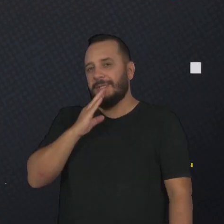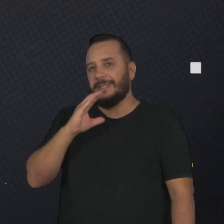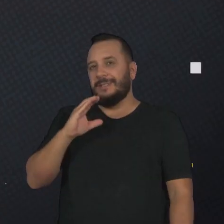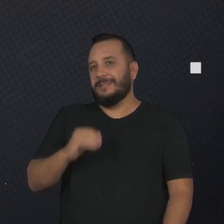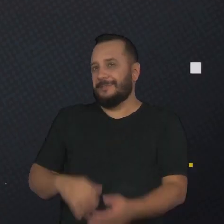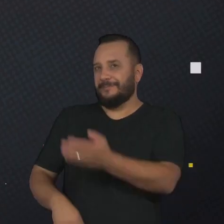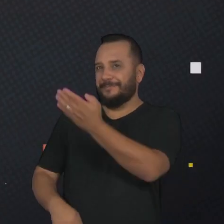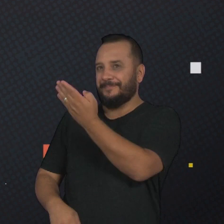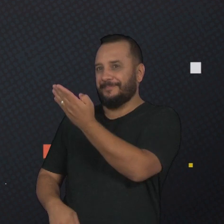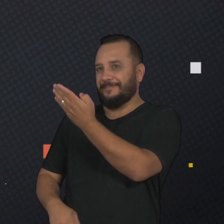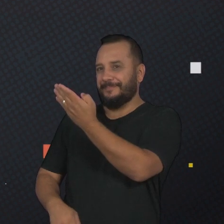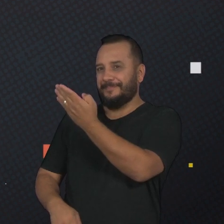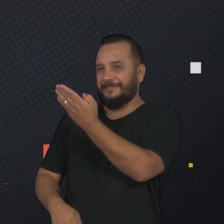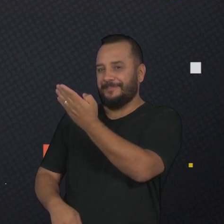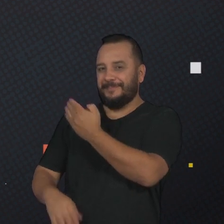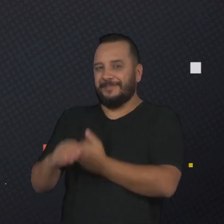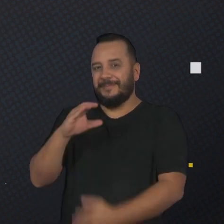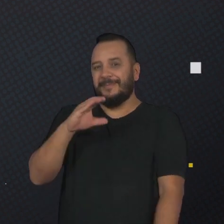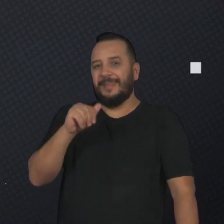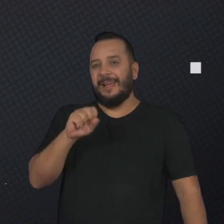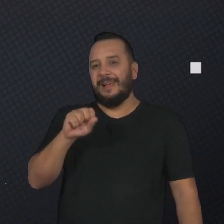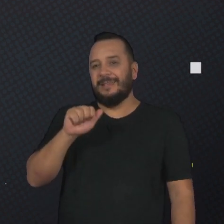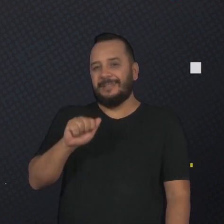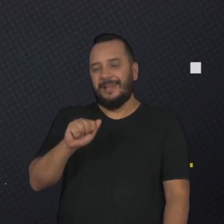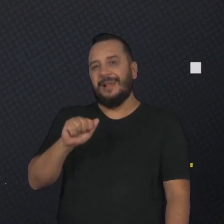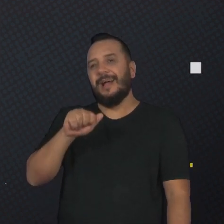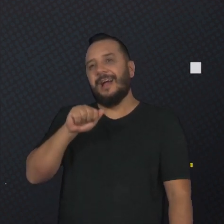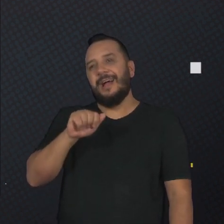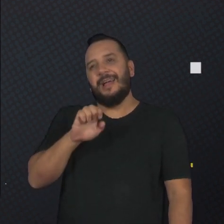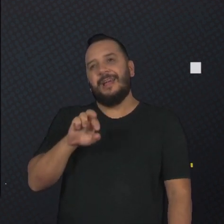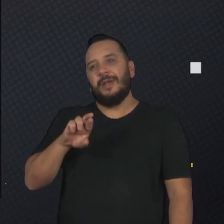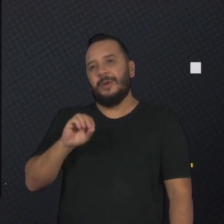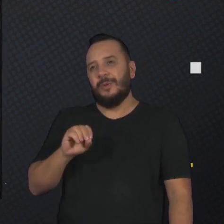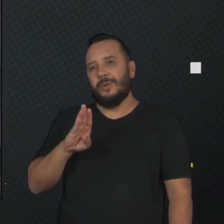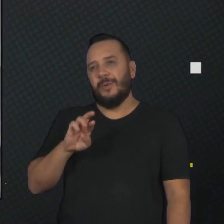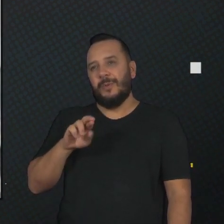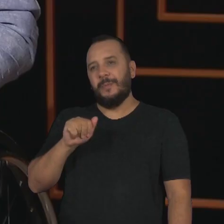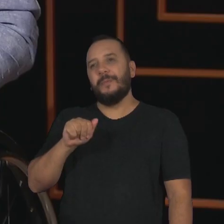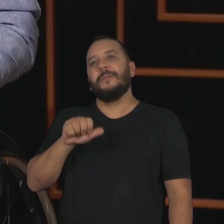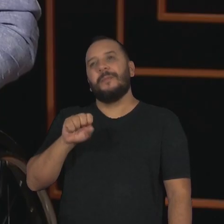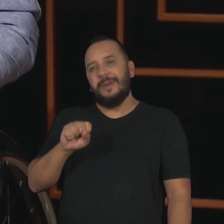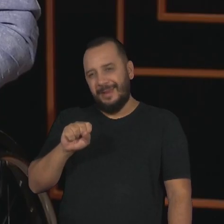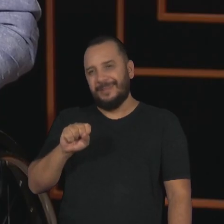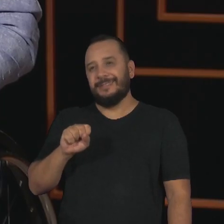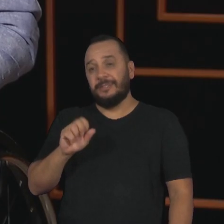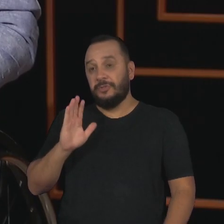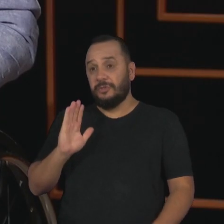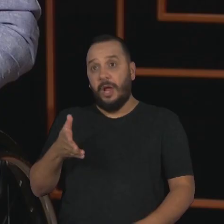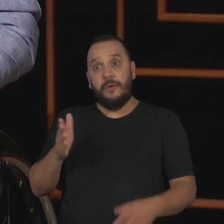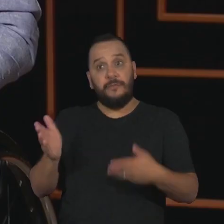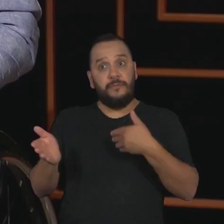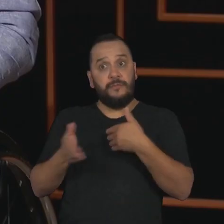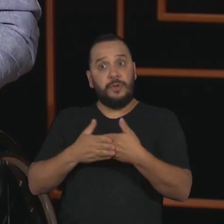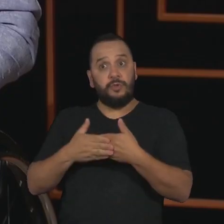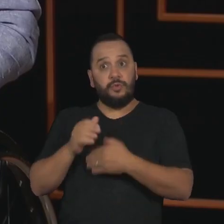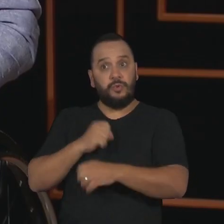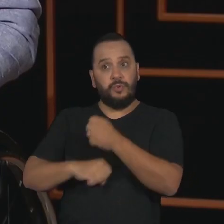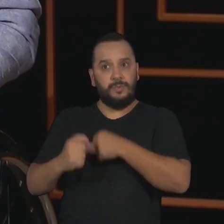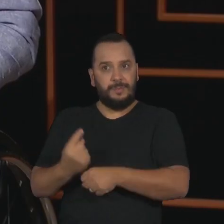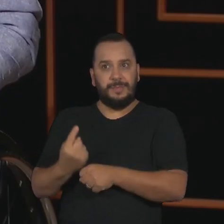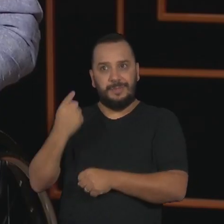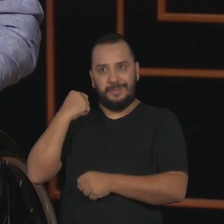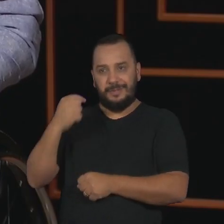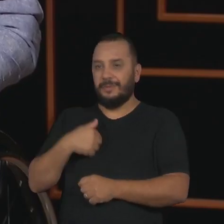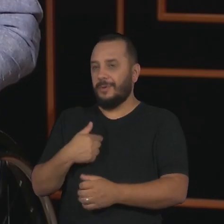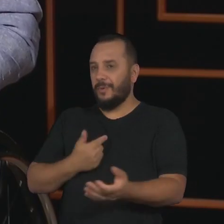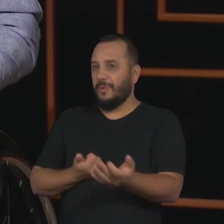que fechou o ano passado, né? E lá eu comprava madeira, cola e tal,